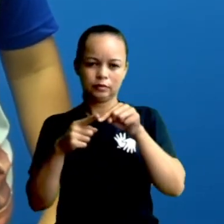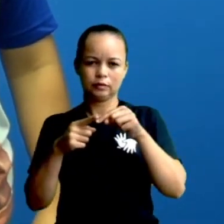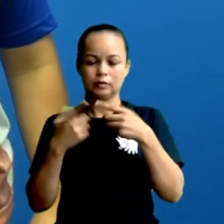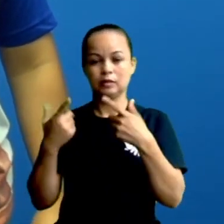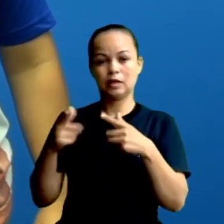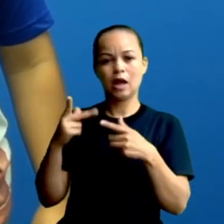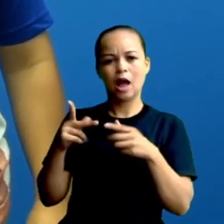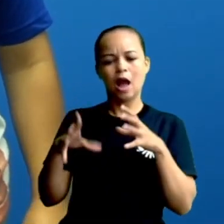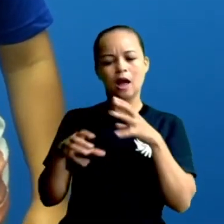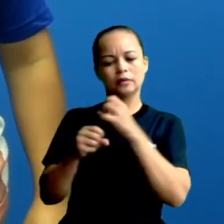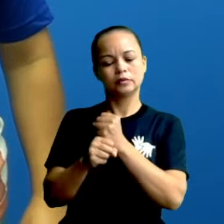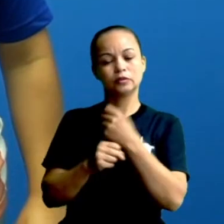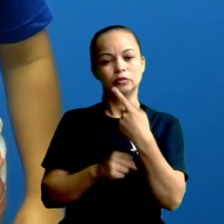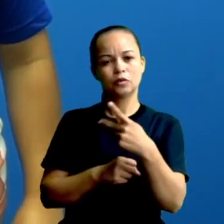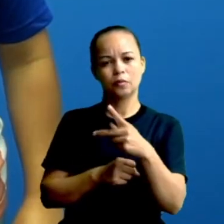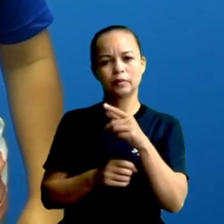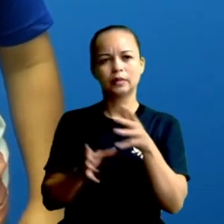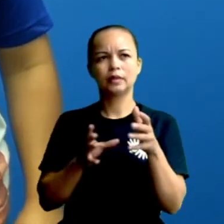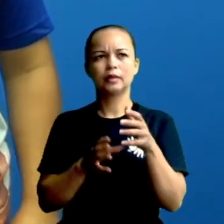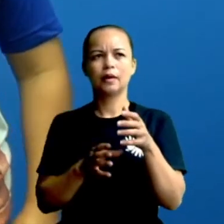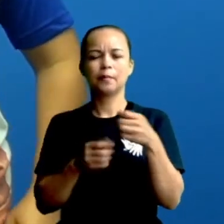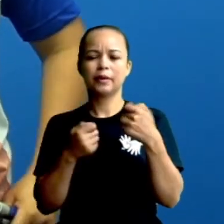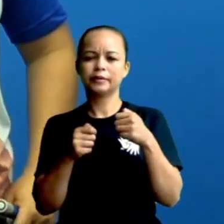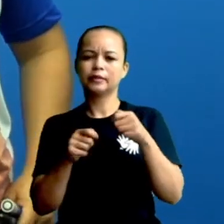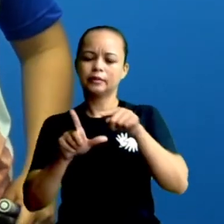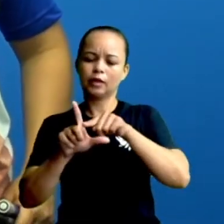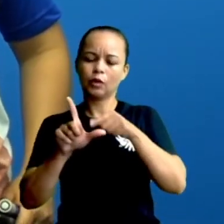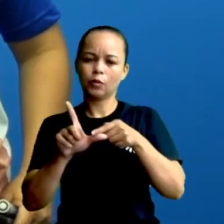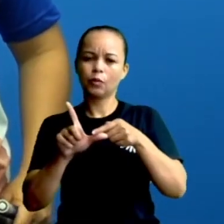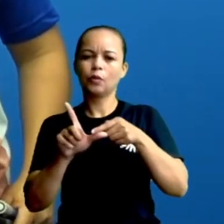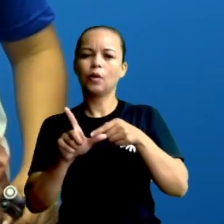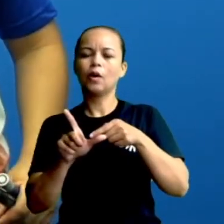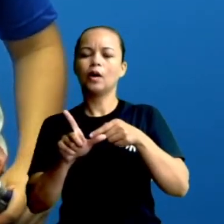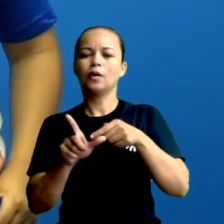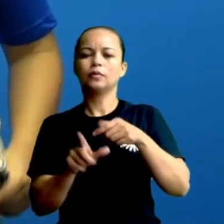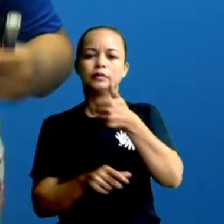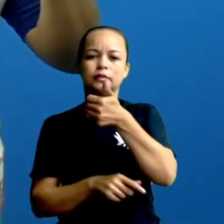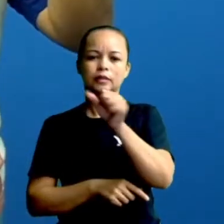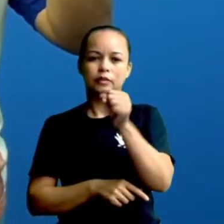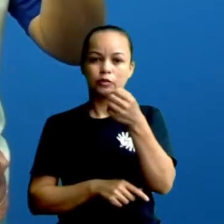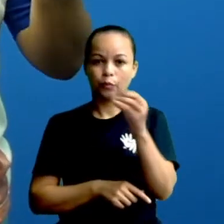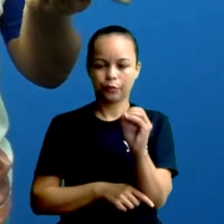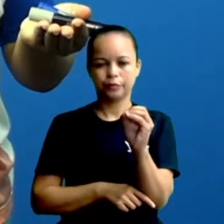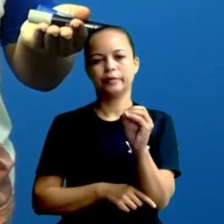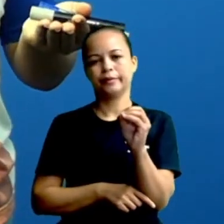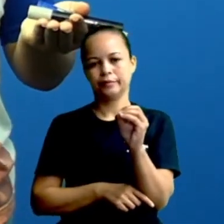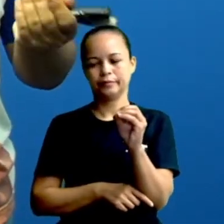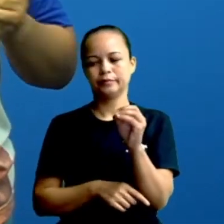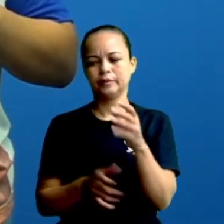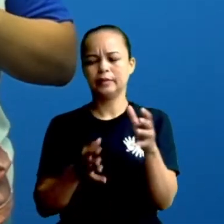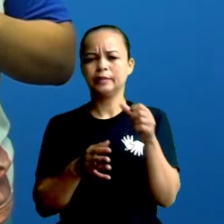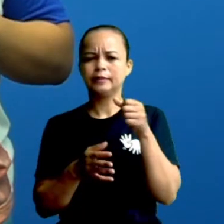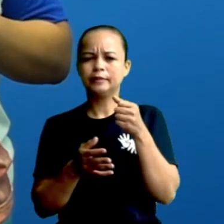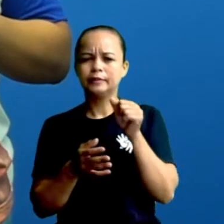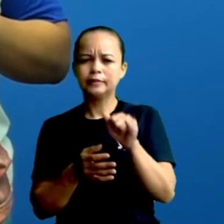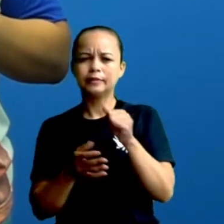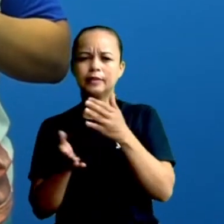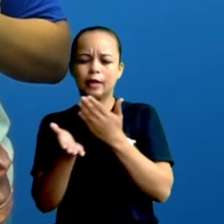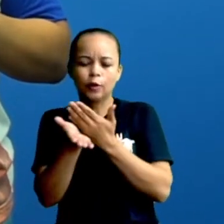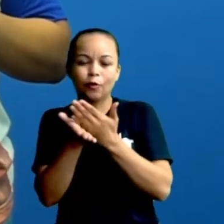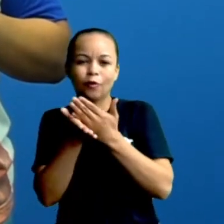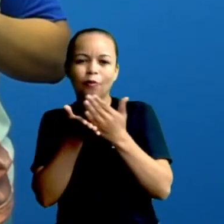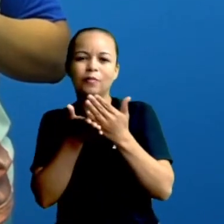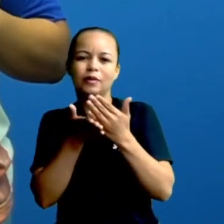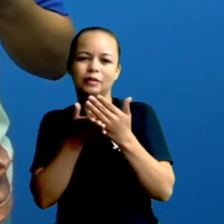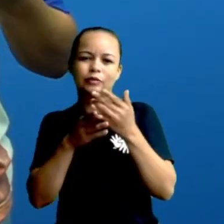seus ângulos internos tem que dar 180 graus. Se ele é o começo